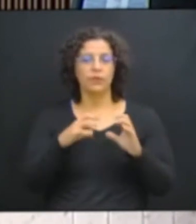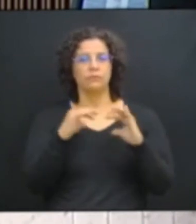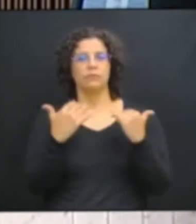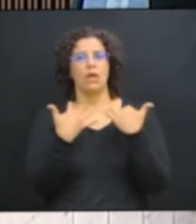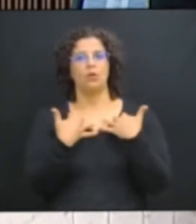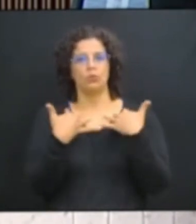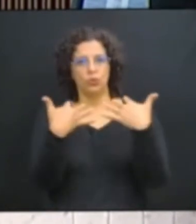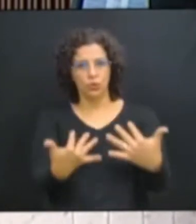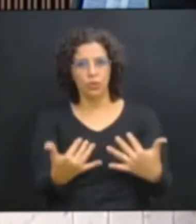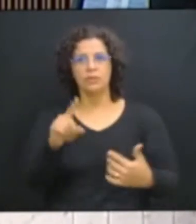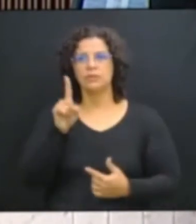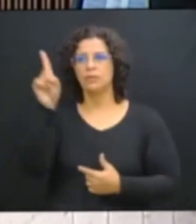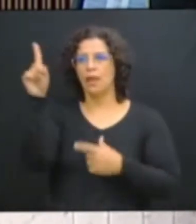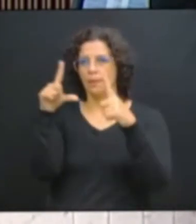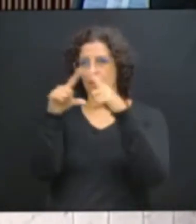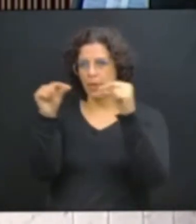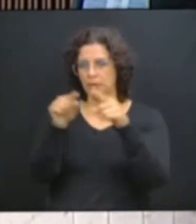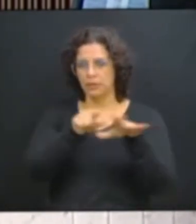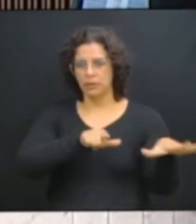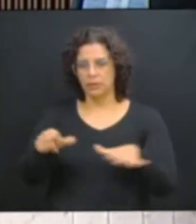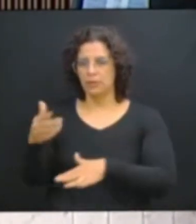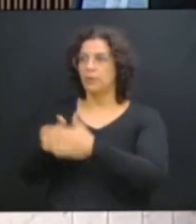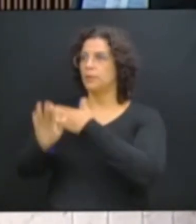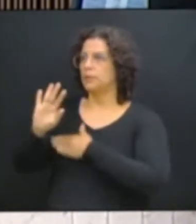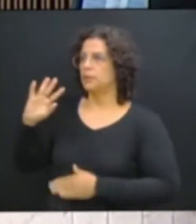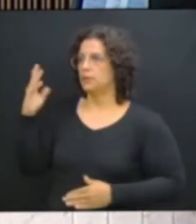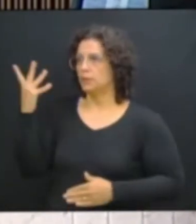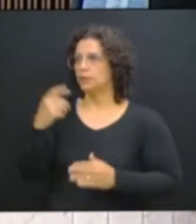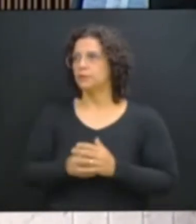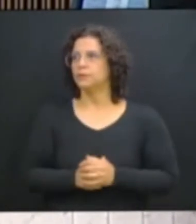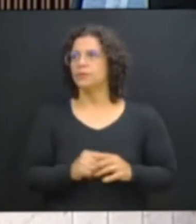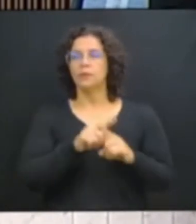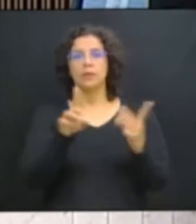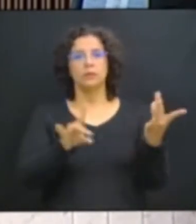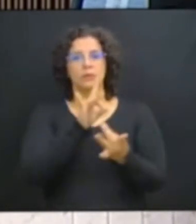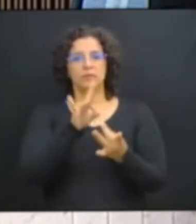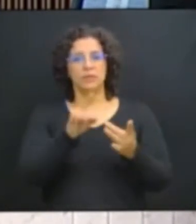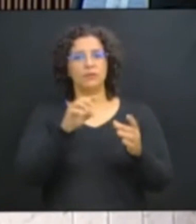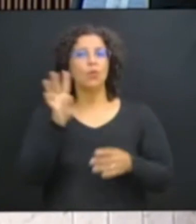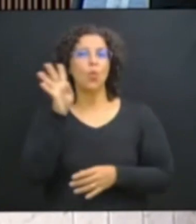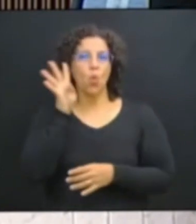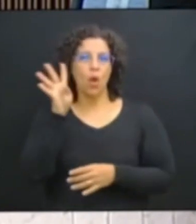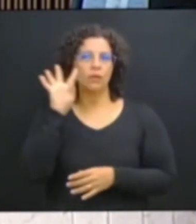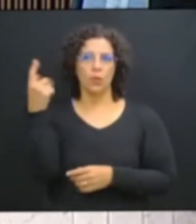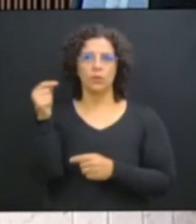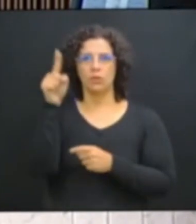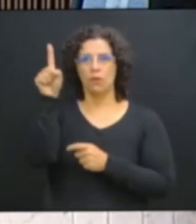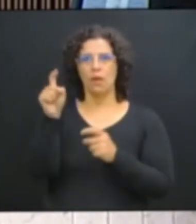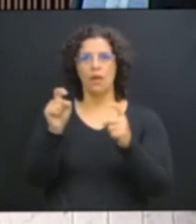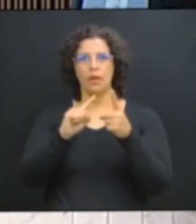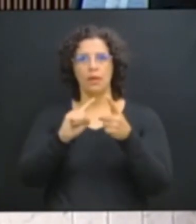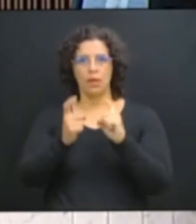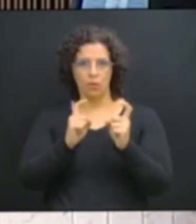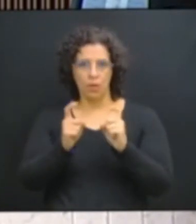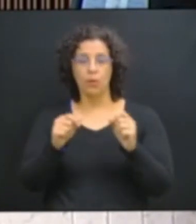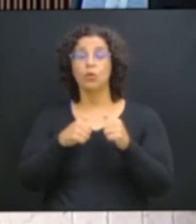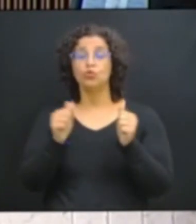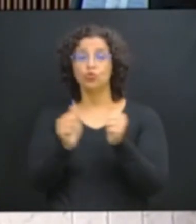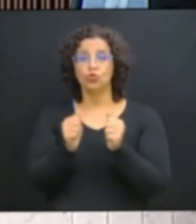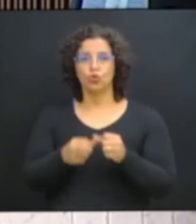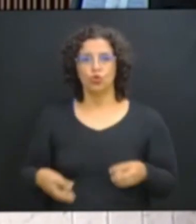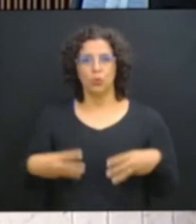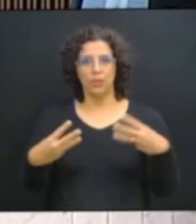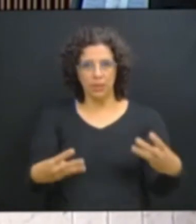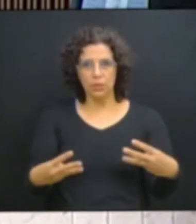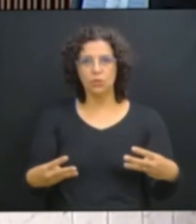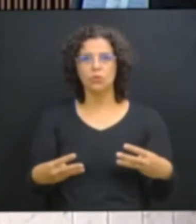audiência em Brasília na semana passada, mais especificamente na quarta-feira, junto ao ministro da Fazenda,